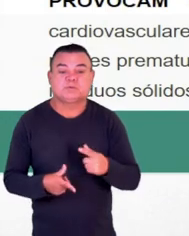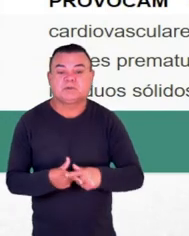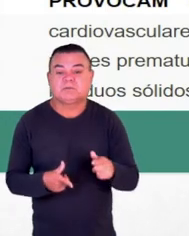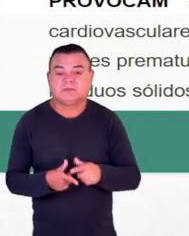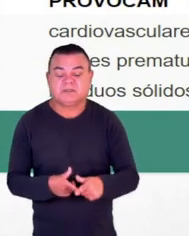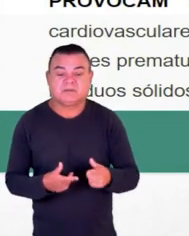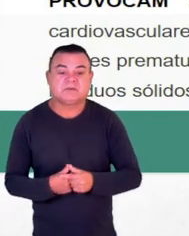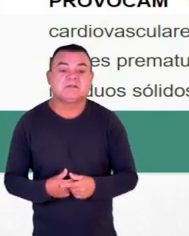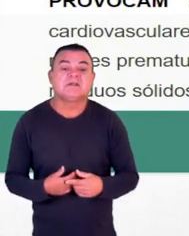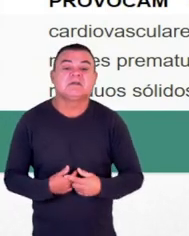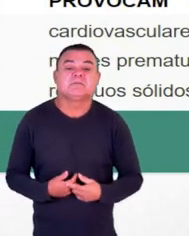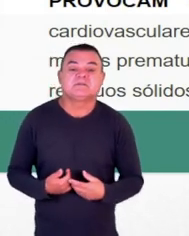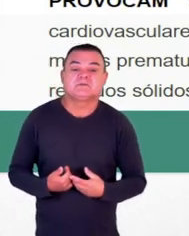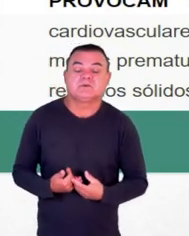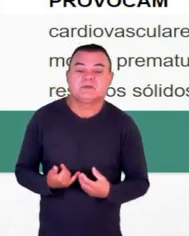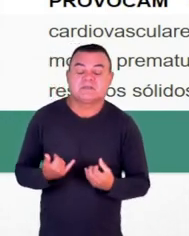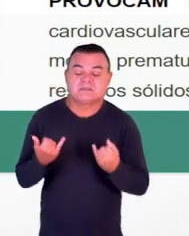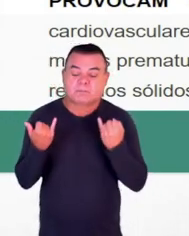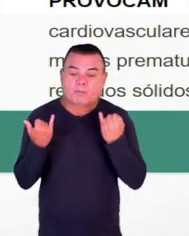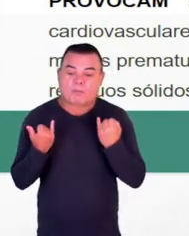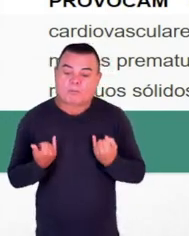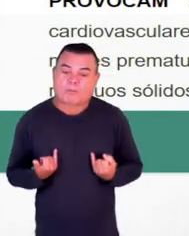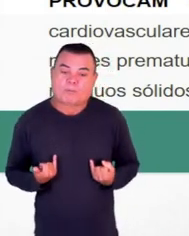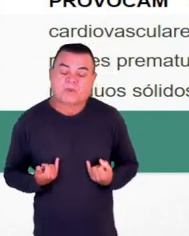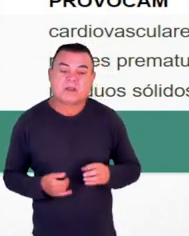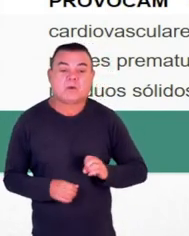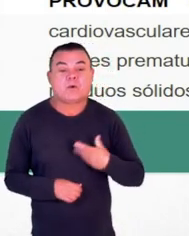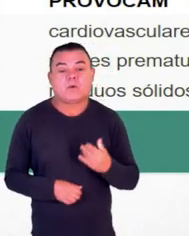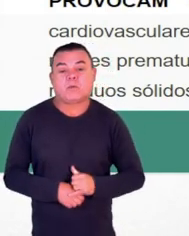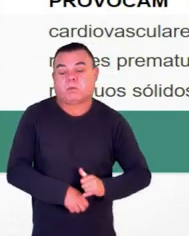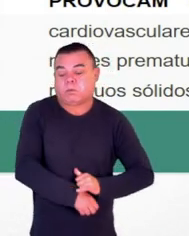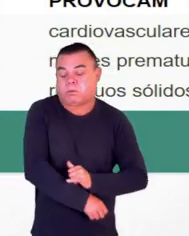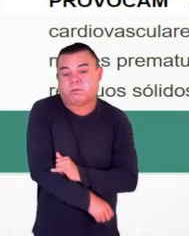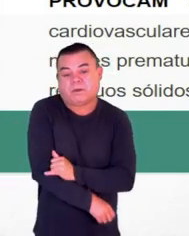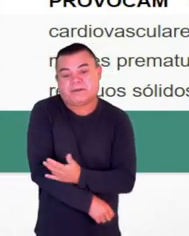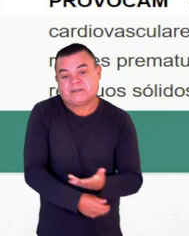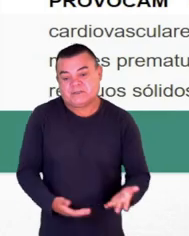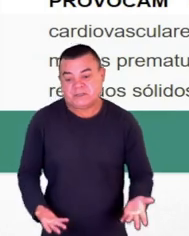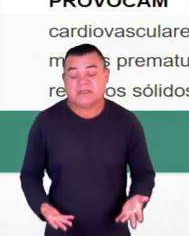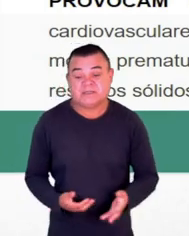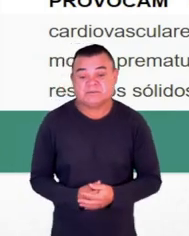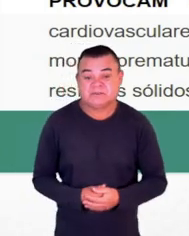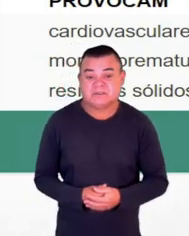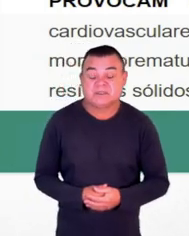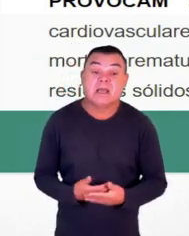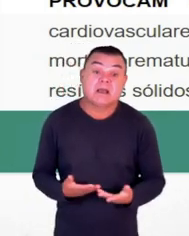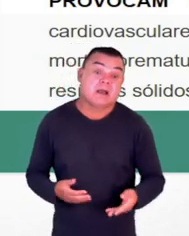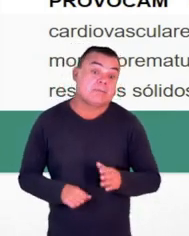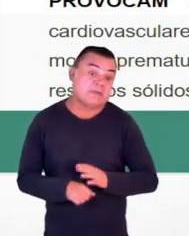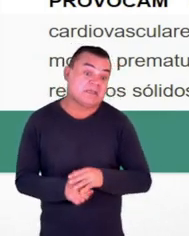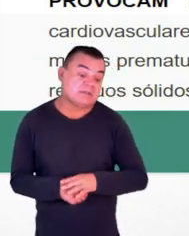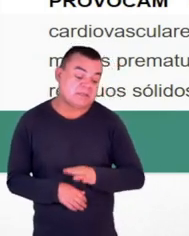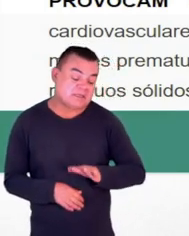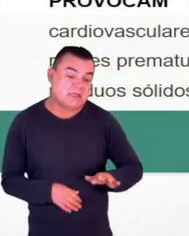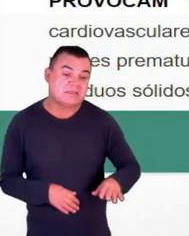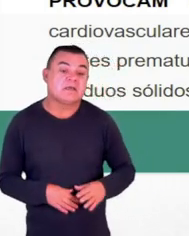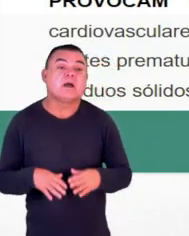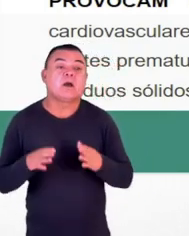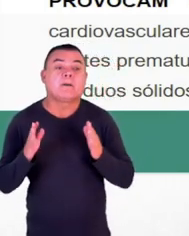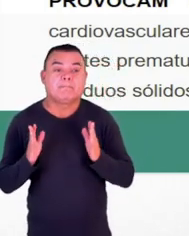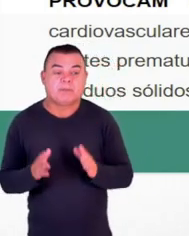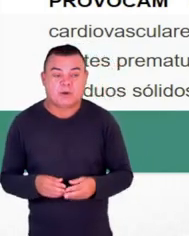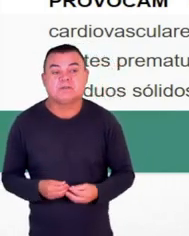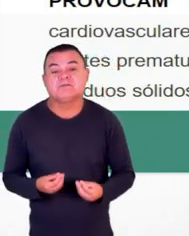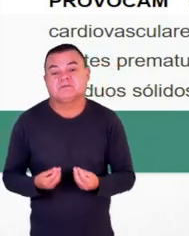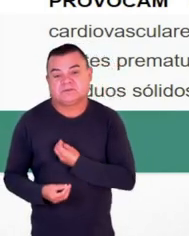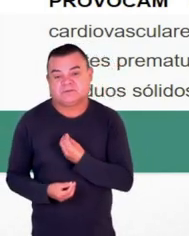até pessoas que convivem né com a a uma mesma pessoa né uma mesma criança pode conviver com a desnutrição e obesidade